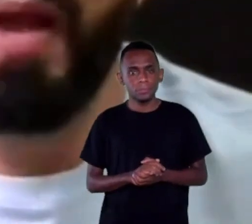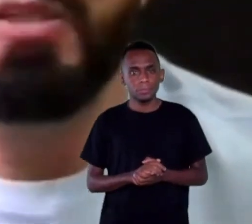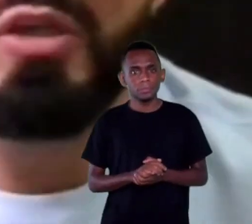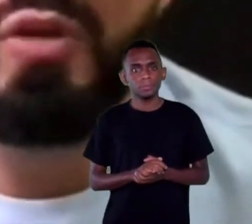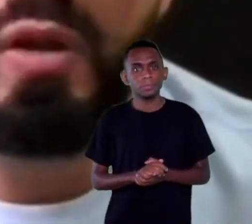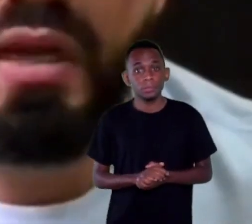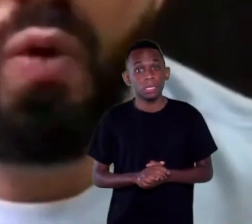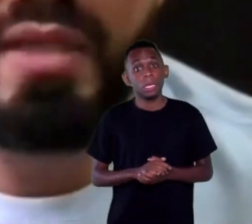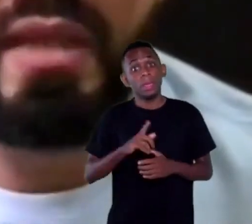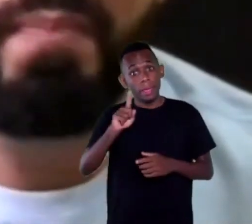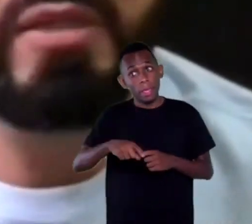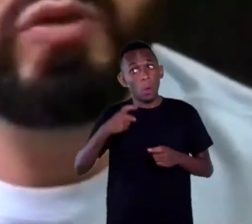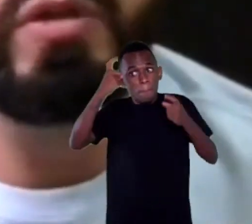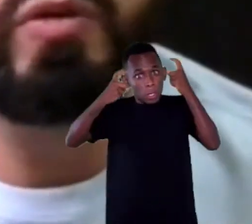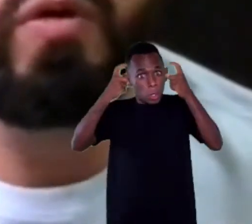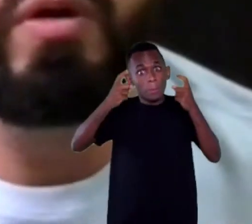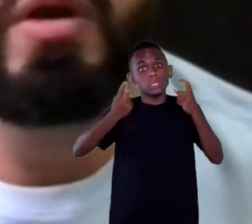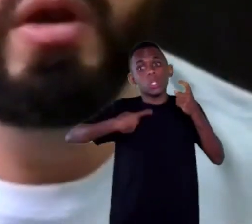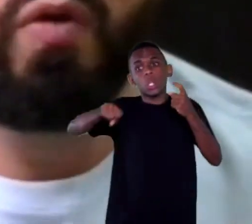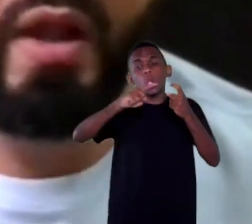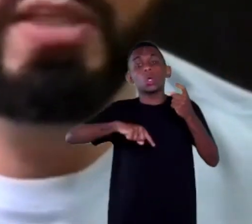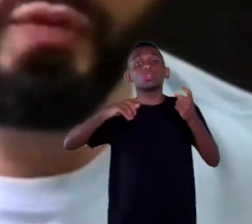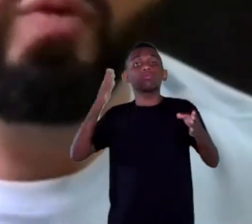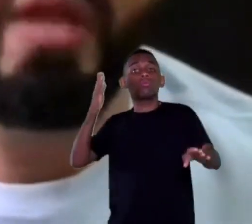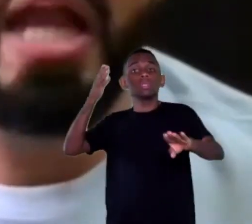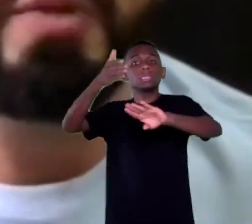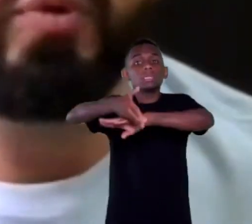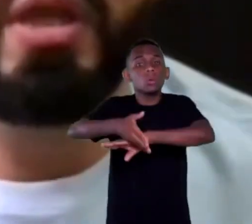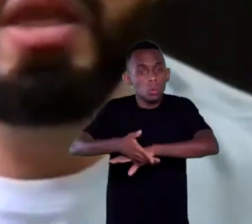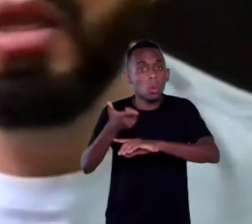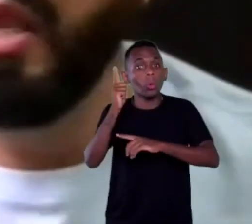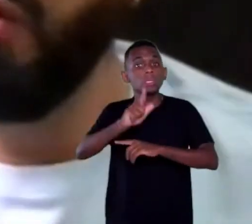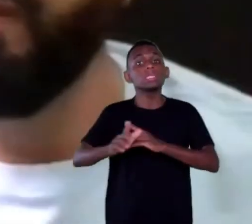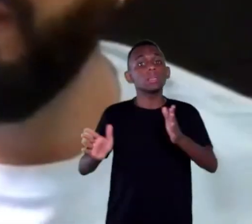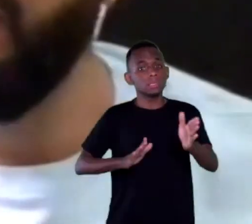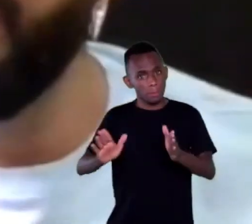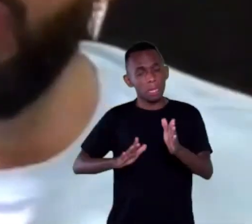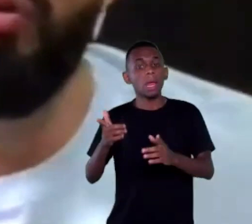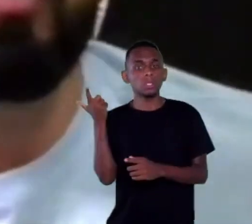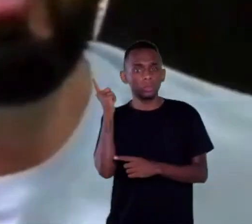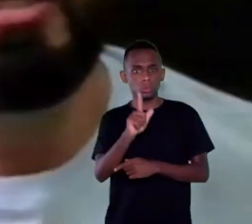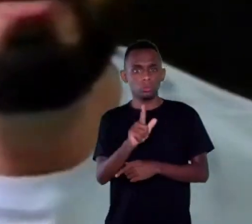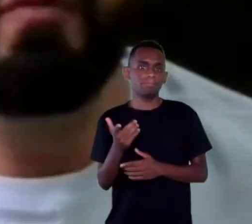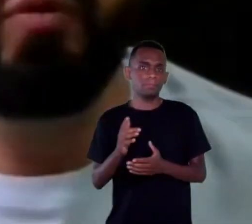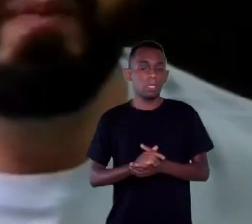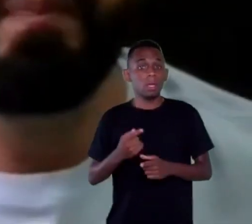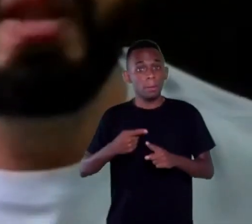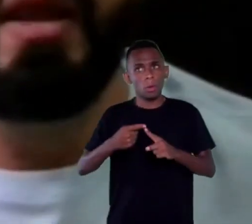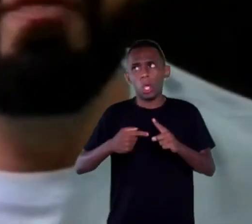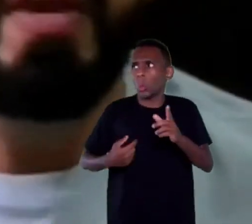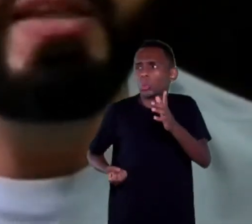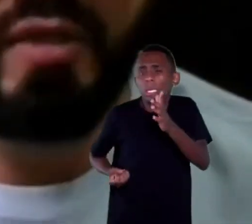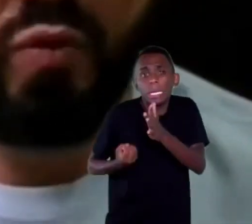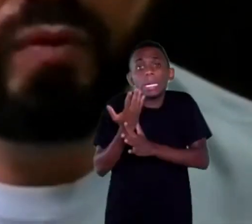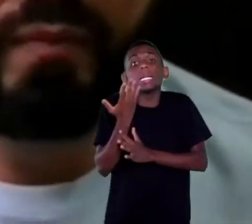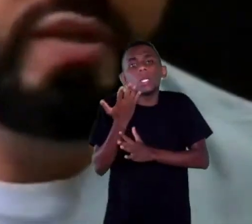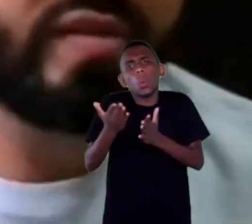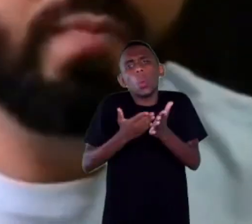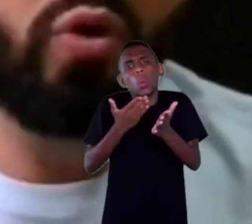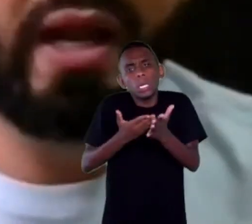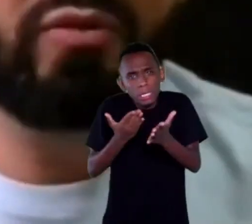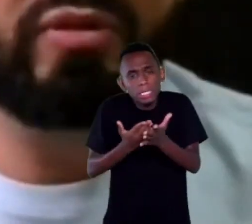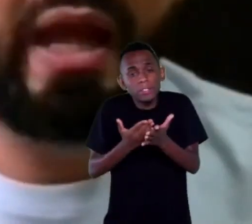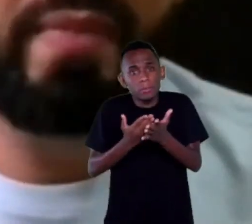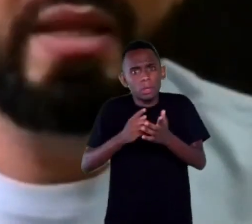uma das preocupações nossas era alcançar pessoas com essa dificuldade, porque eu produzo um livro físico